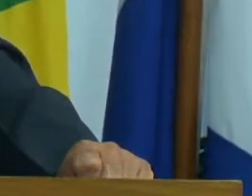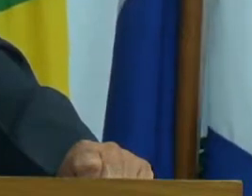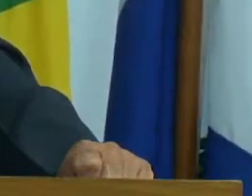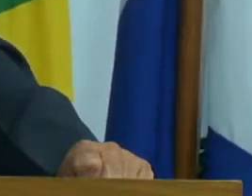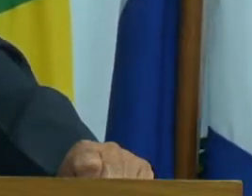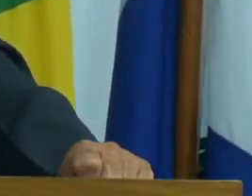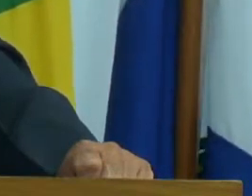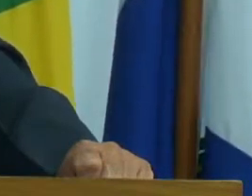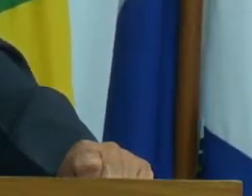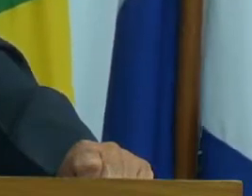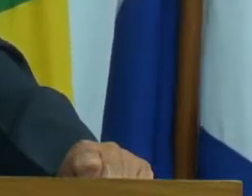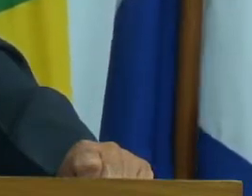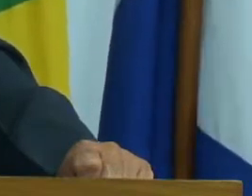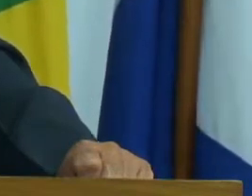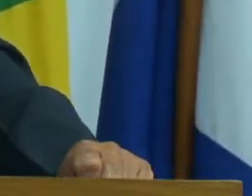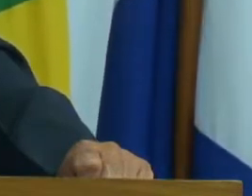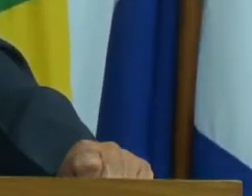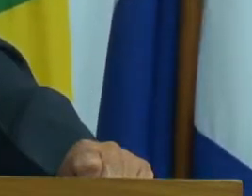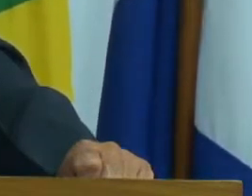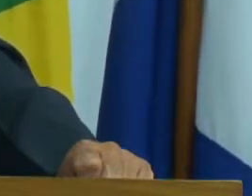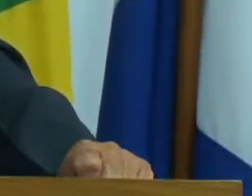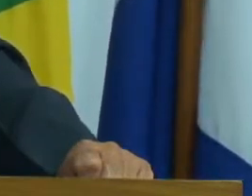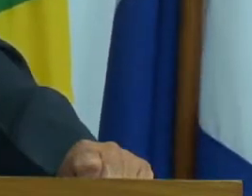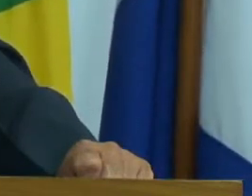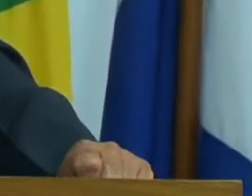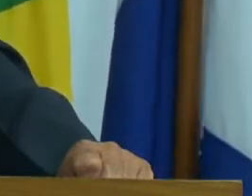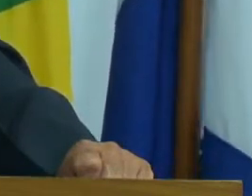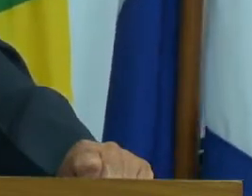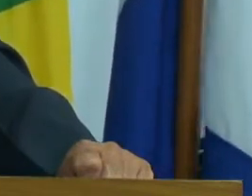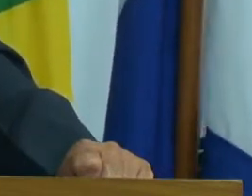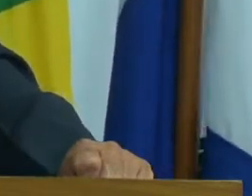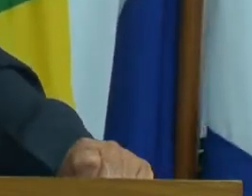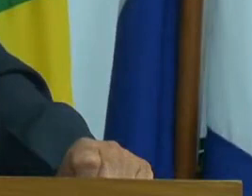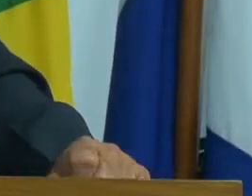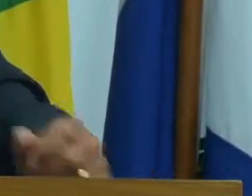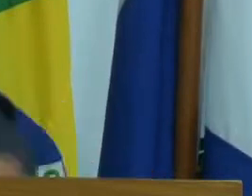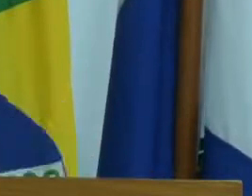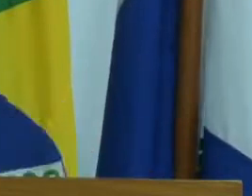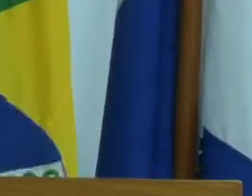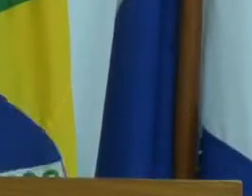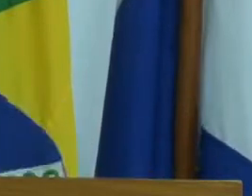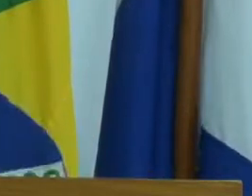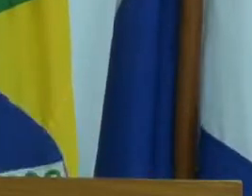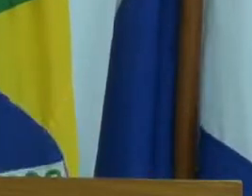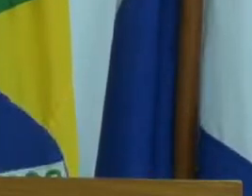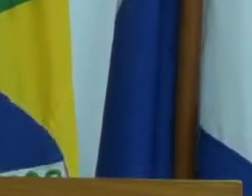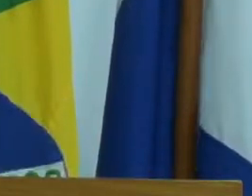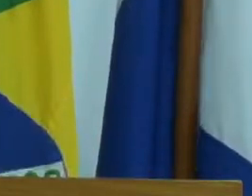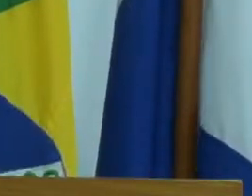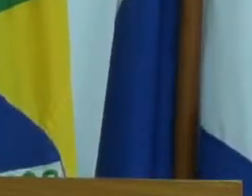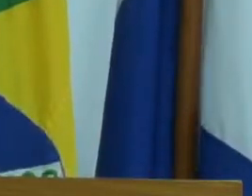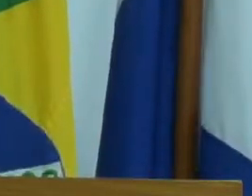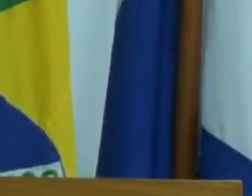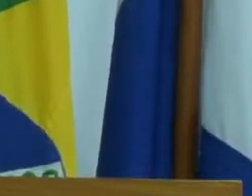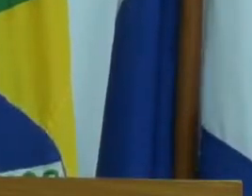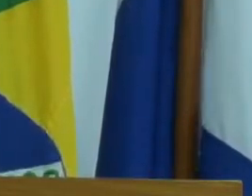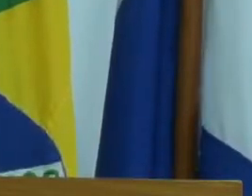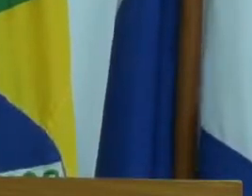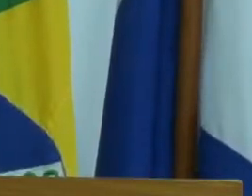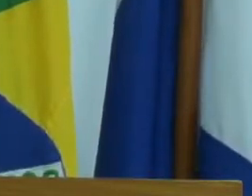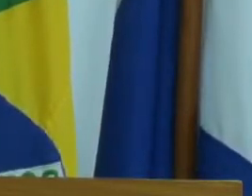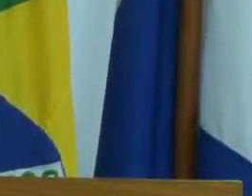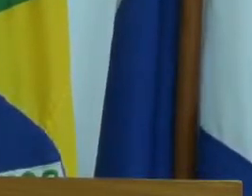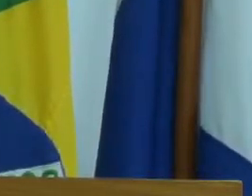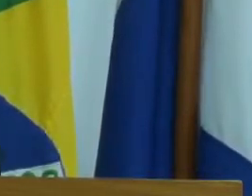chegaram ainda, que é o Limpa Rio, né, então a gente tem que correr atrás dessas máquinas para poder a gente conseguir adiantar esse trabalho. Então, presidente,